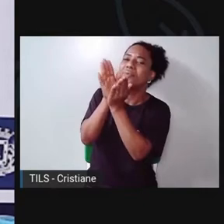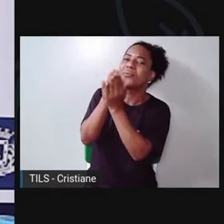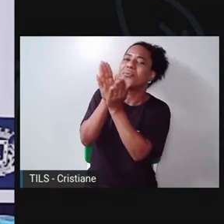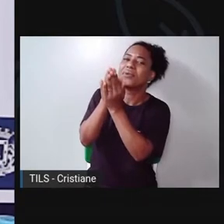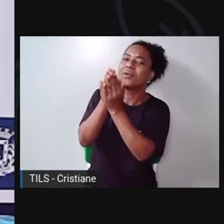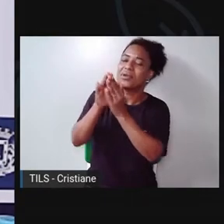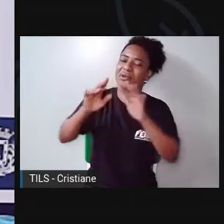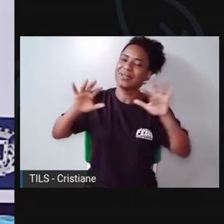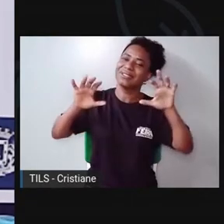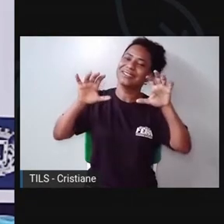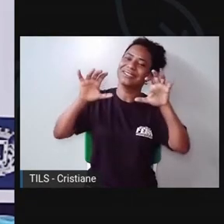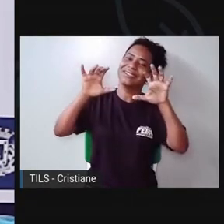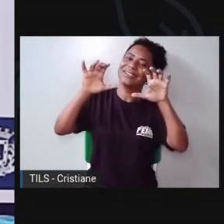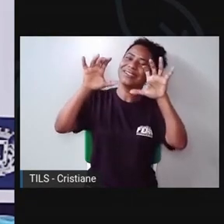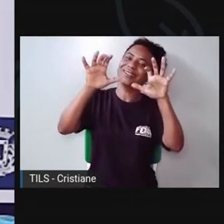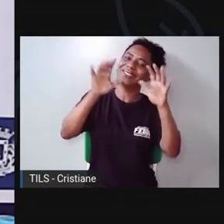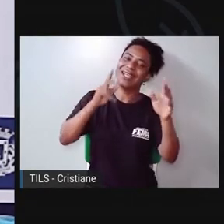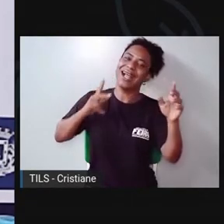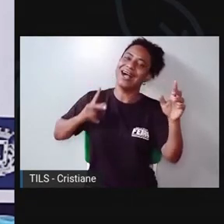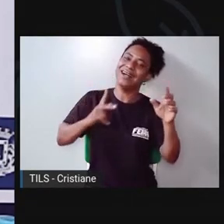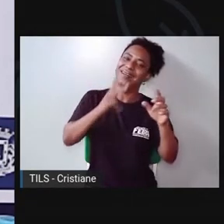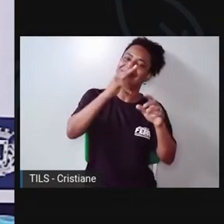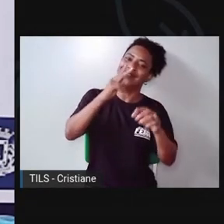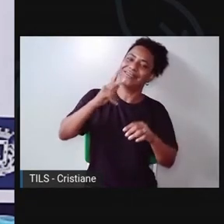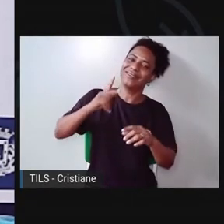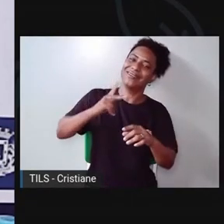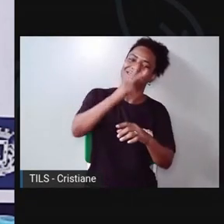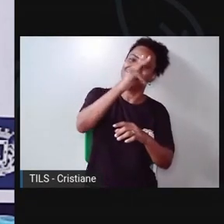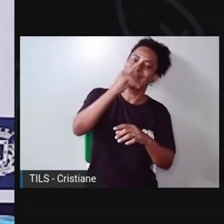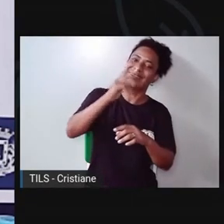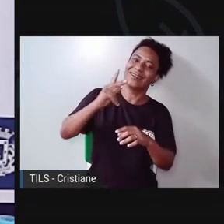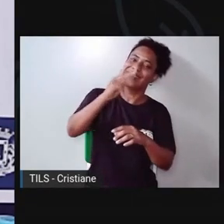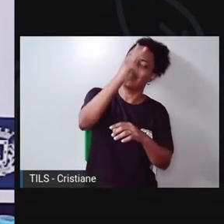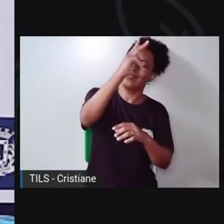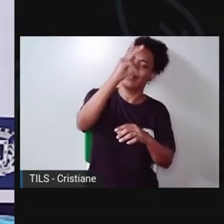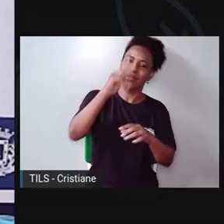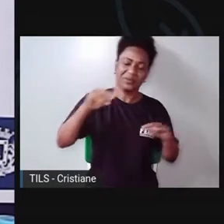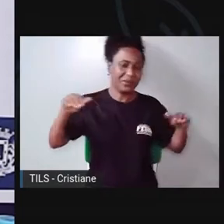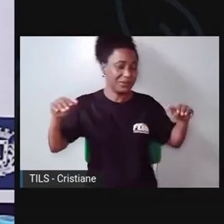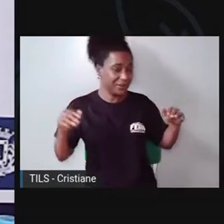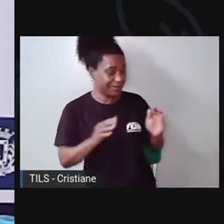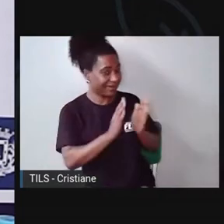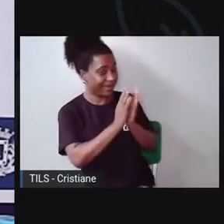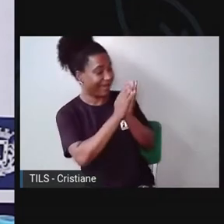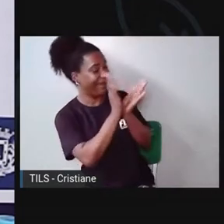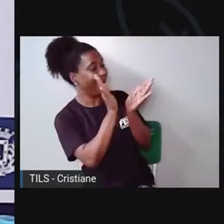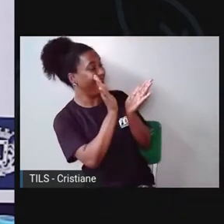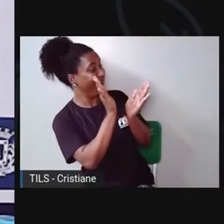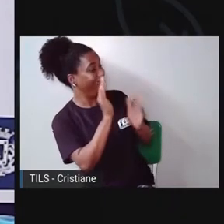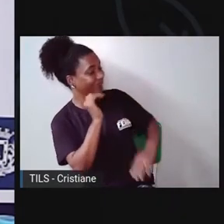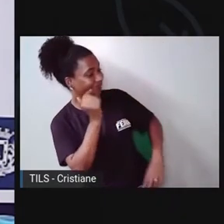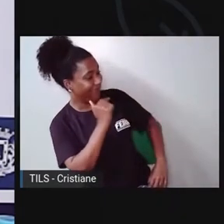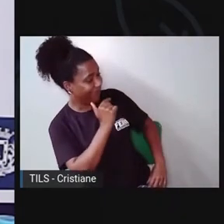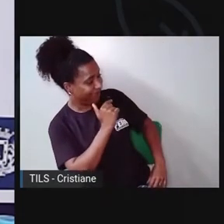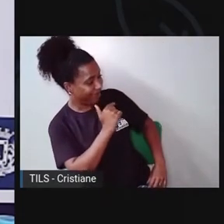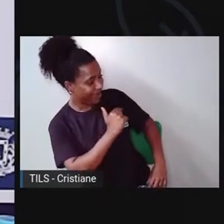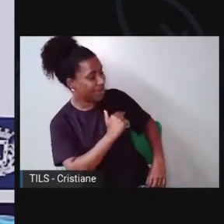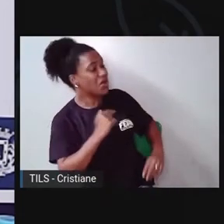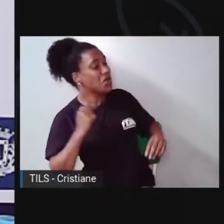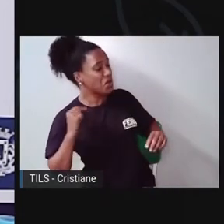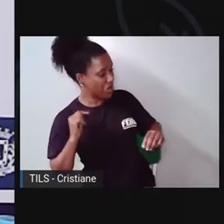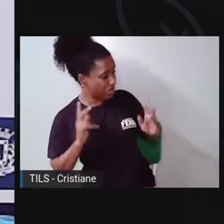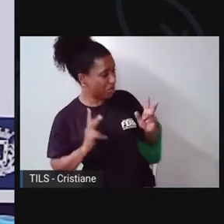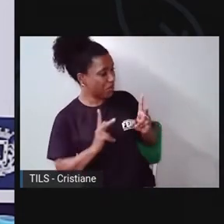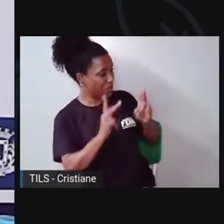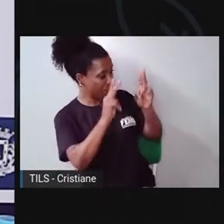teia eu dormindo e o jacaré respondeu Hahaha você não vida eu